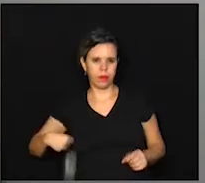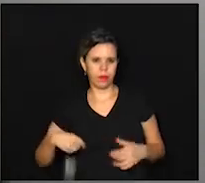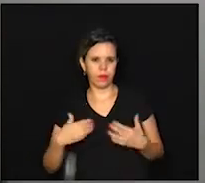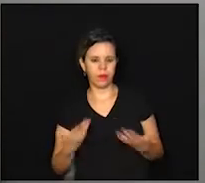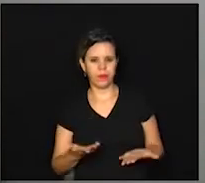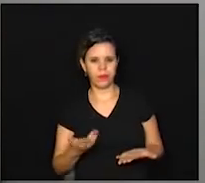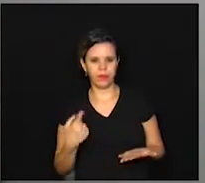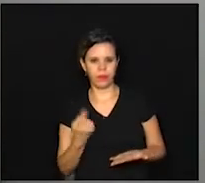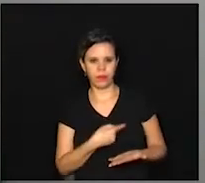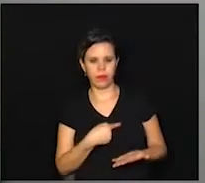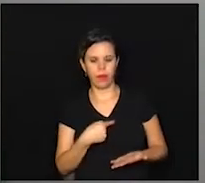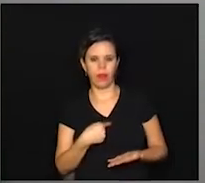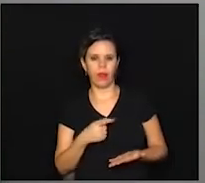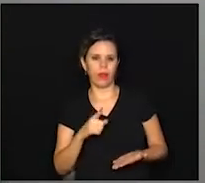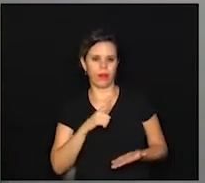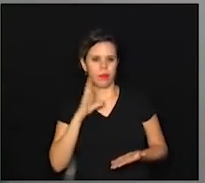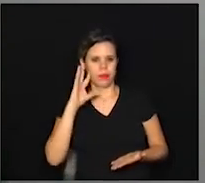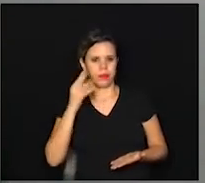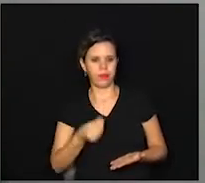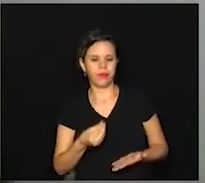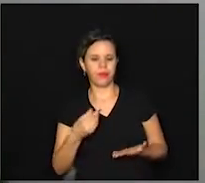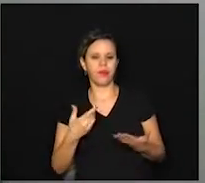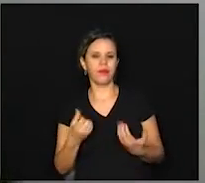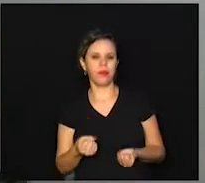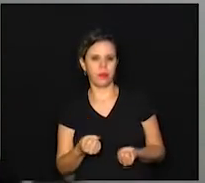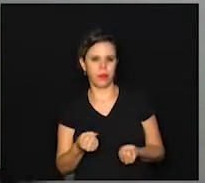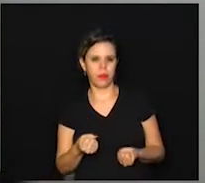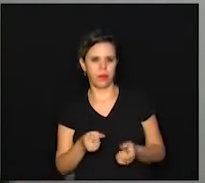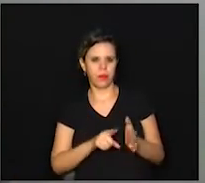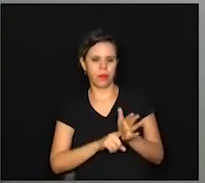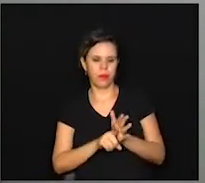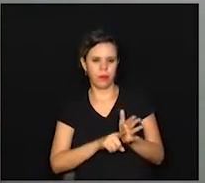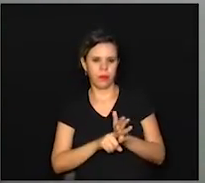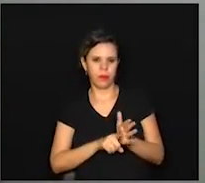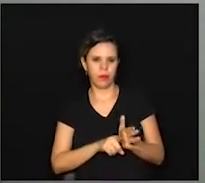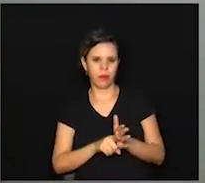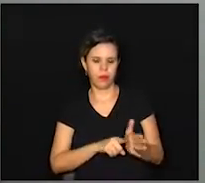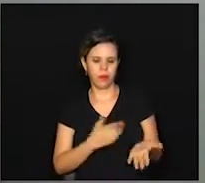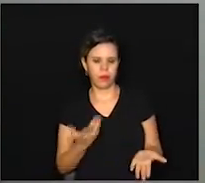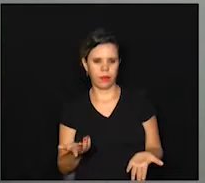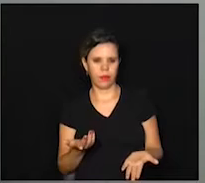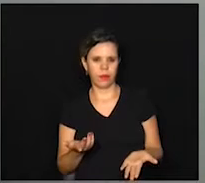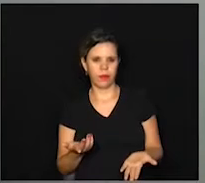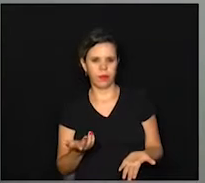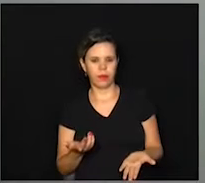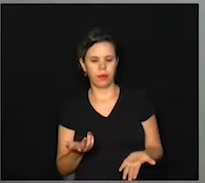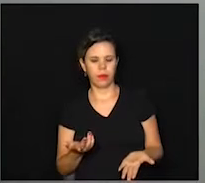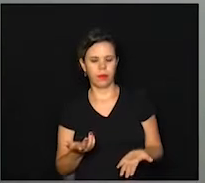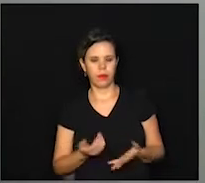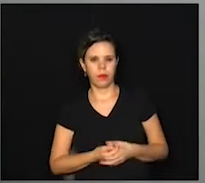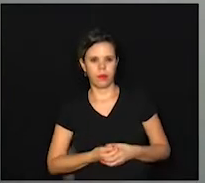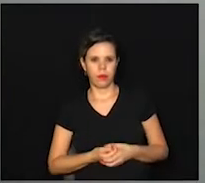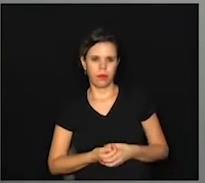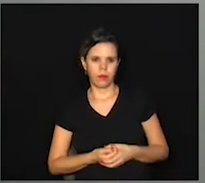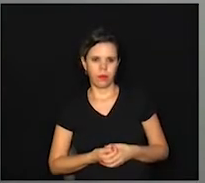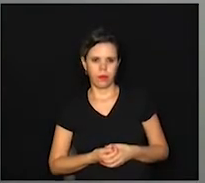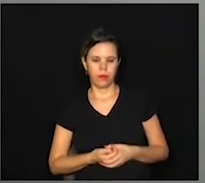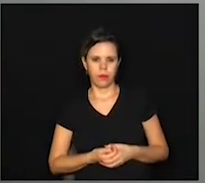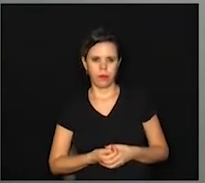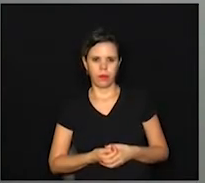ao qual a gente se orienta, ao qual a gente vislumbra. E eu acho que o mais